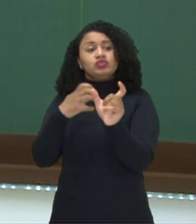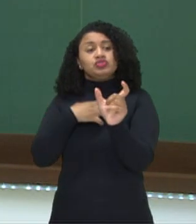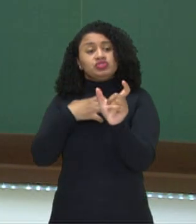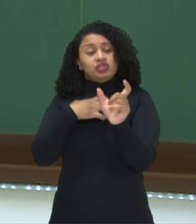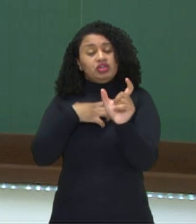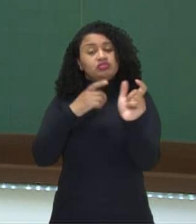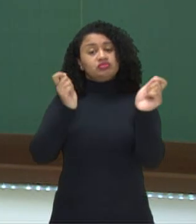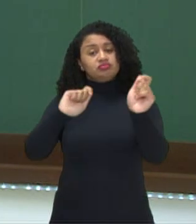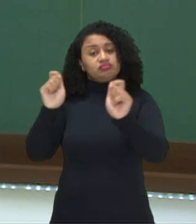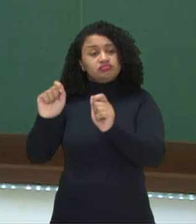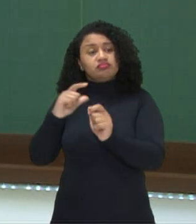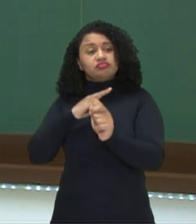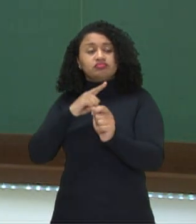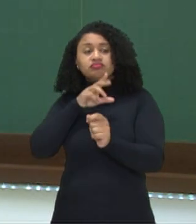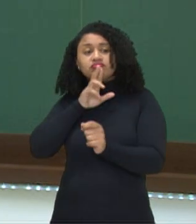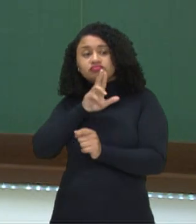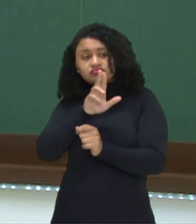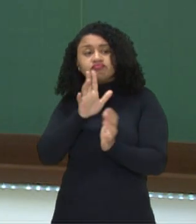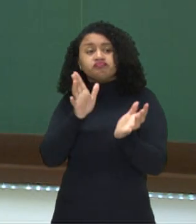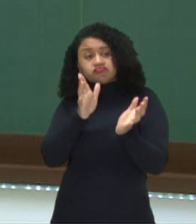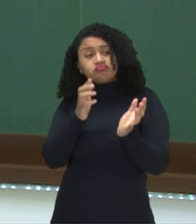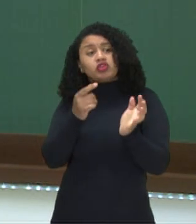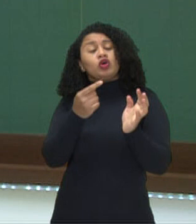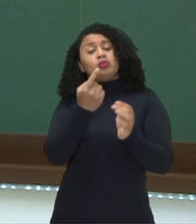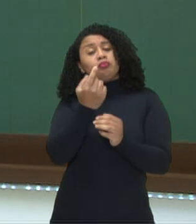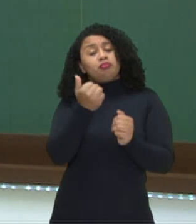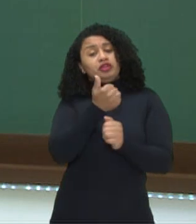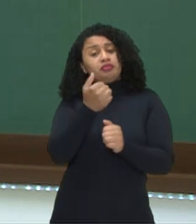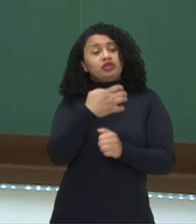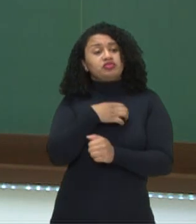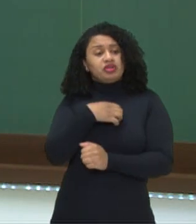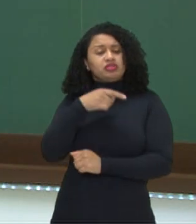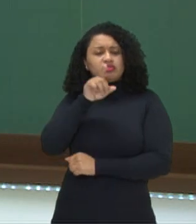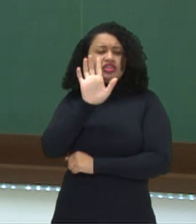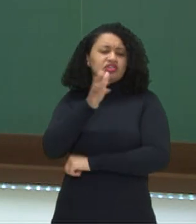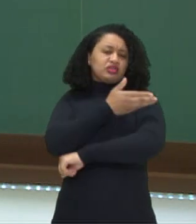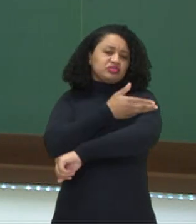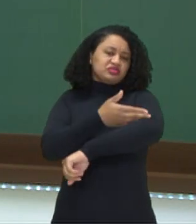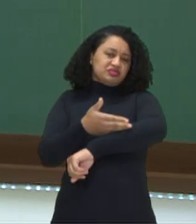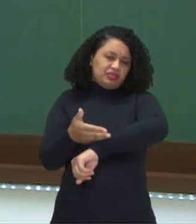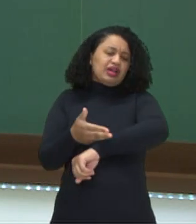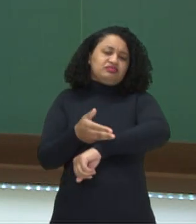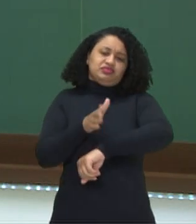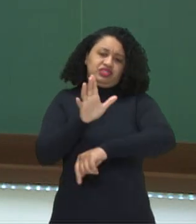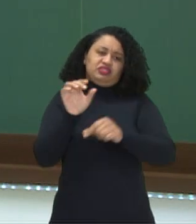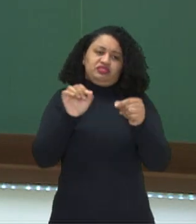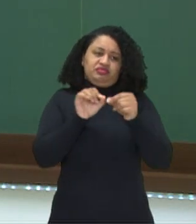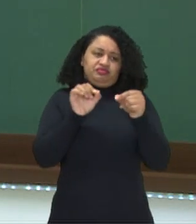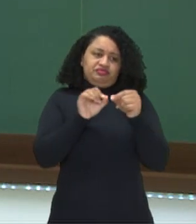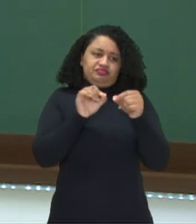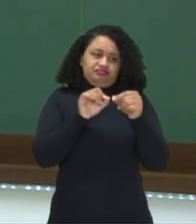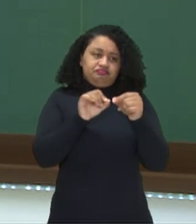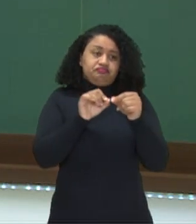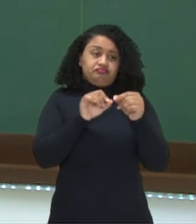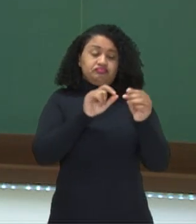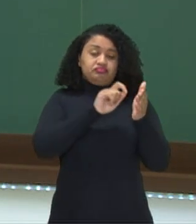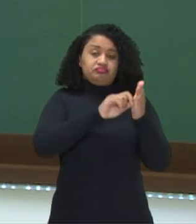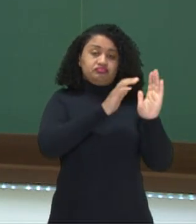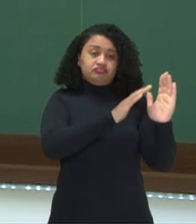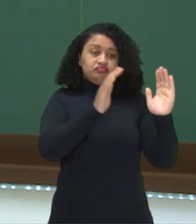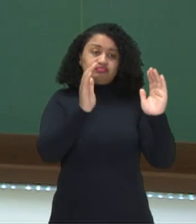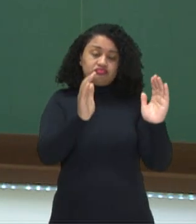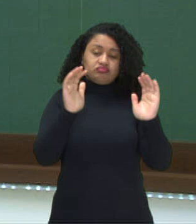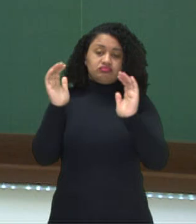duas possibilidades de resolver. Nesse primeiro modo, é o que você está mais acostumadinho ou mais acostumadinha talvez. É escrever